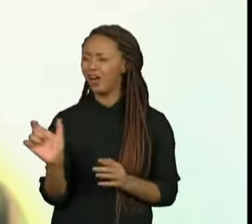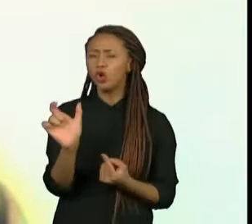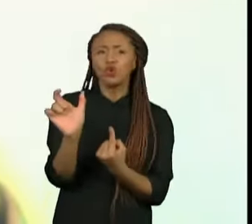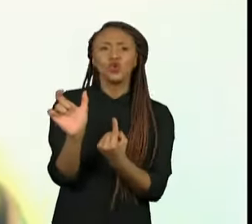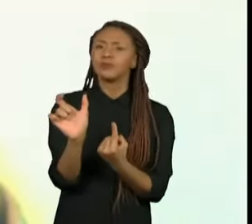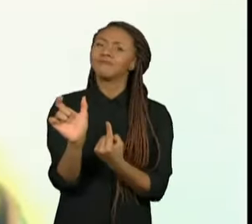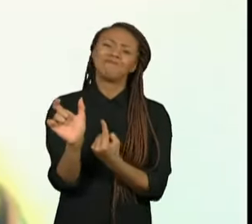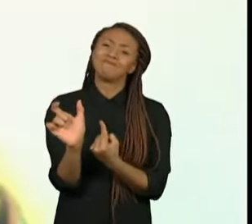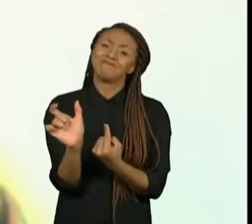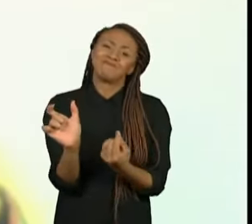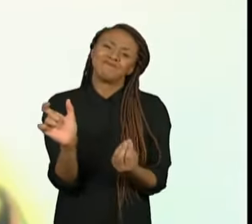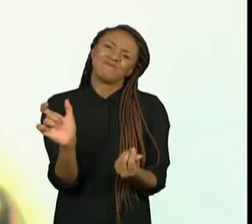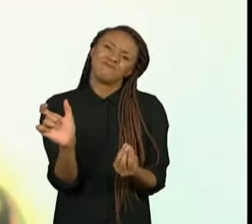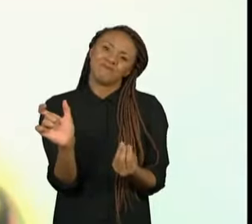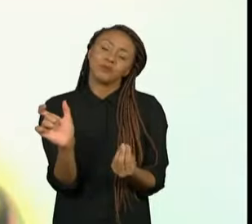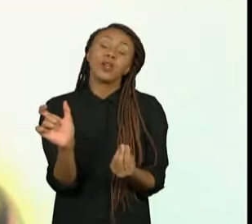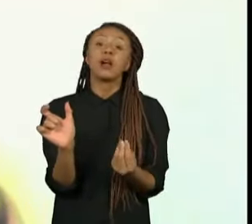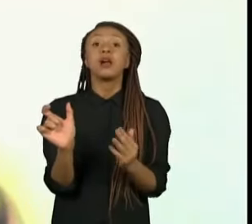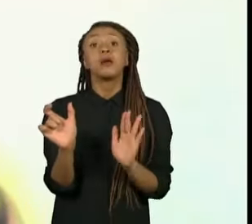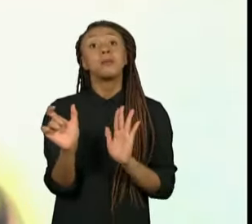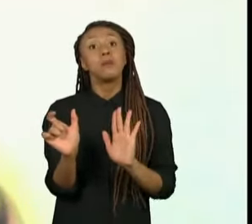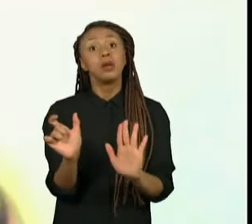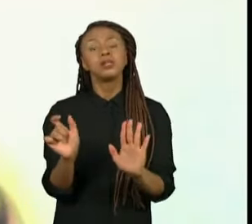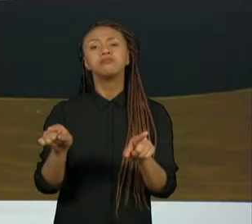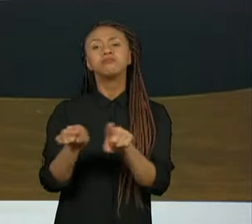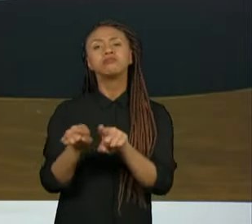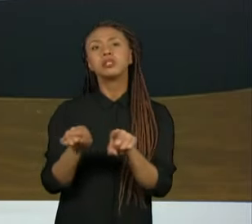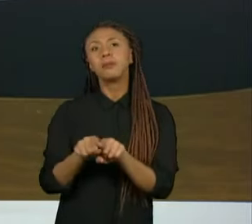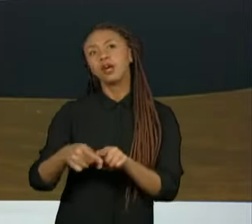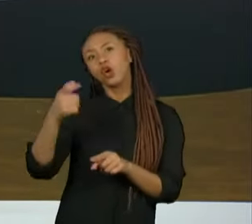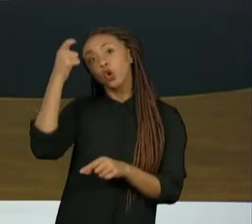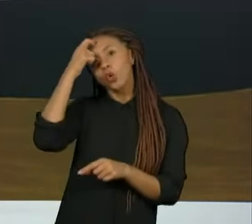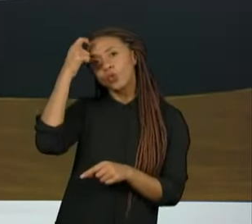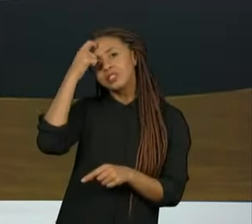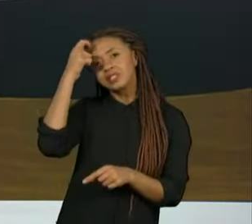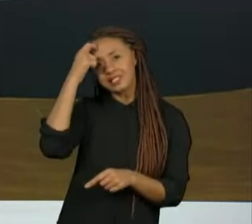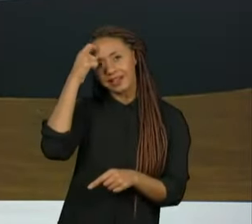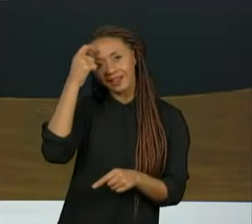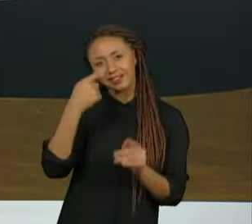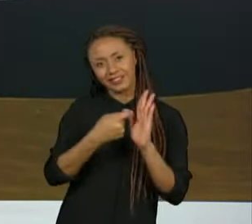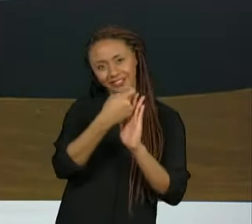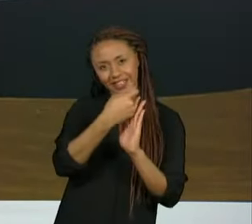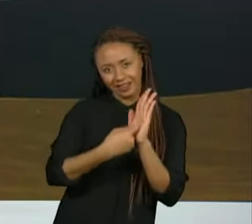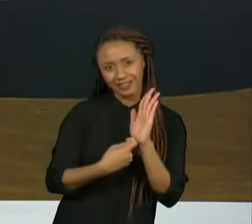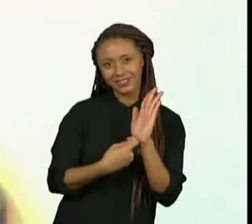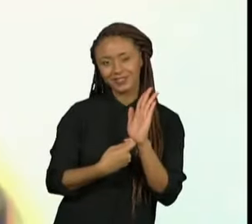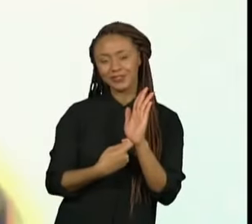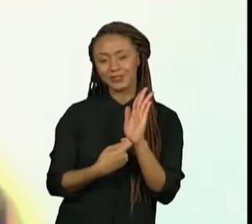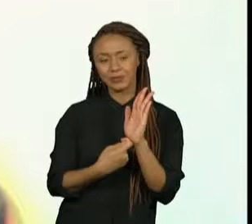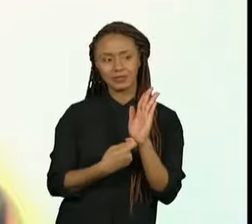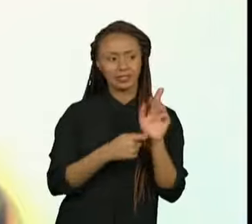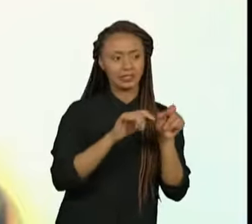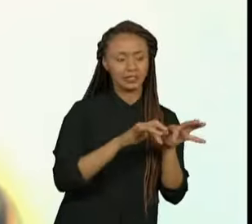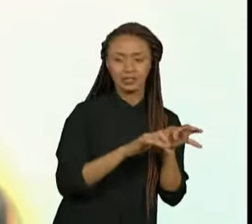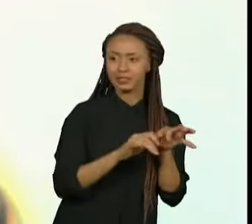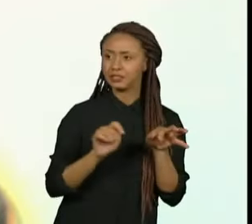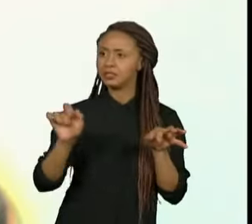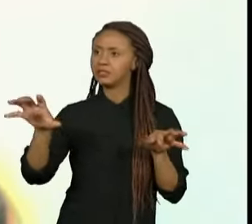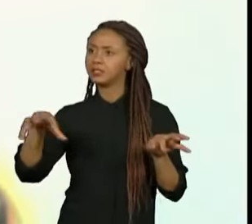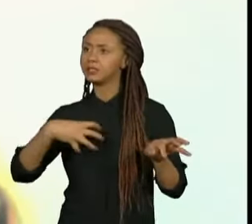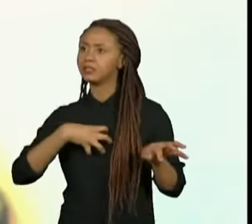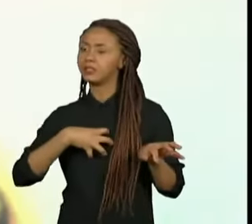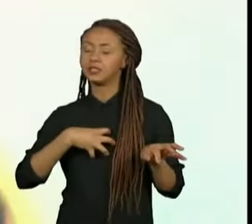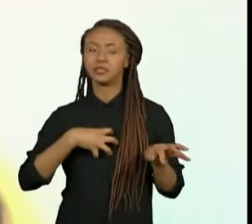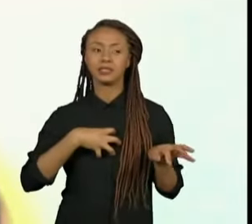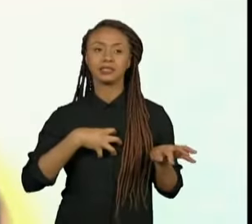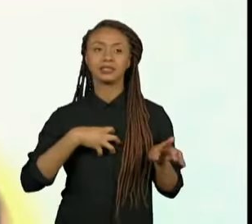E também, tendo essa consciência que a palavra exata não dá conta do texto, você fica seduzida